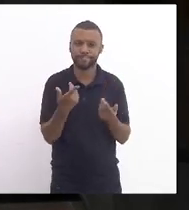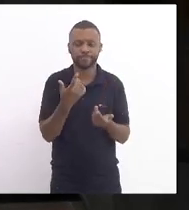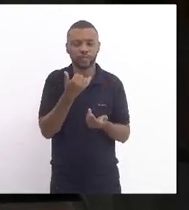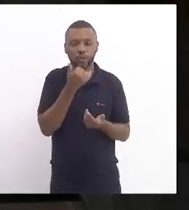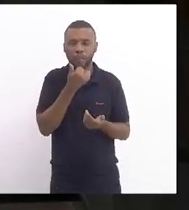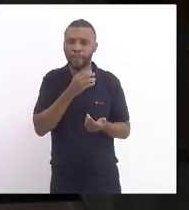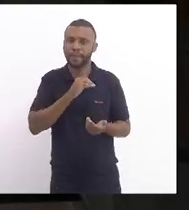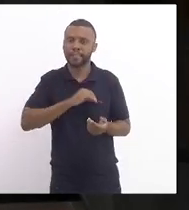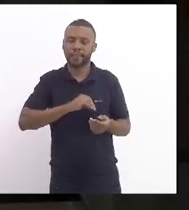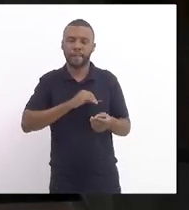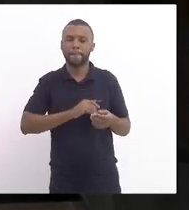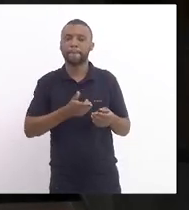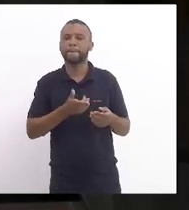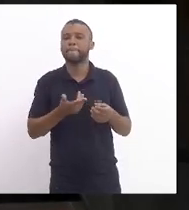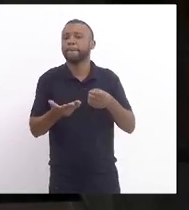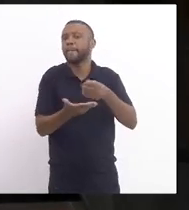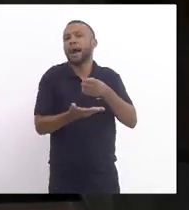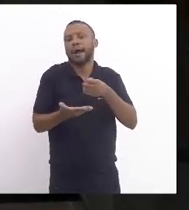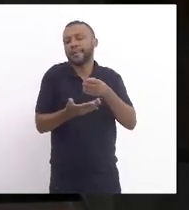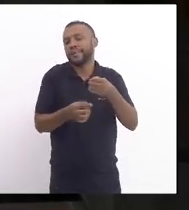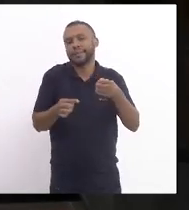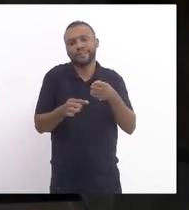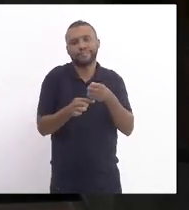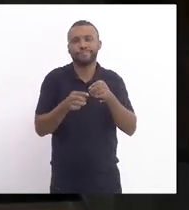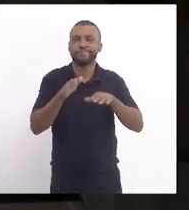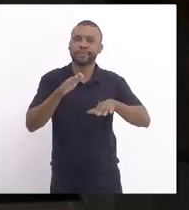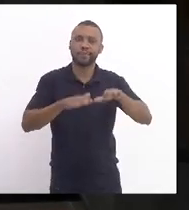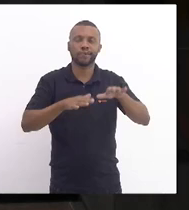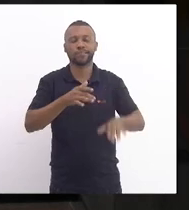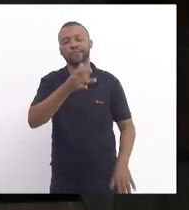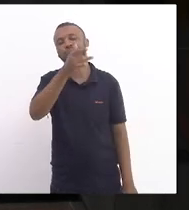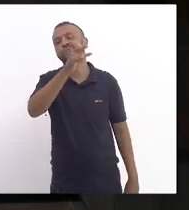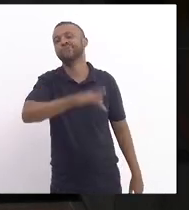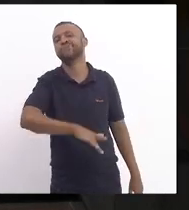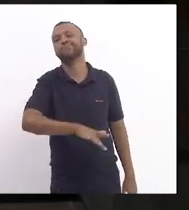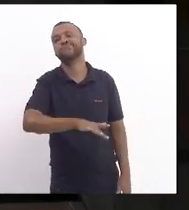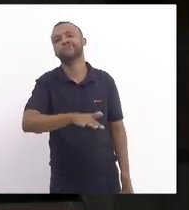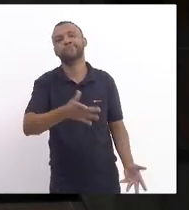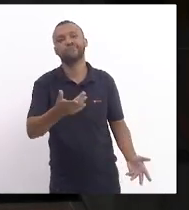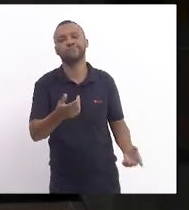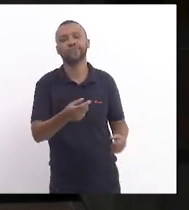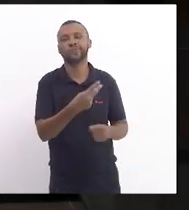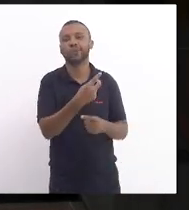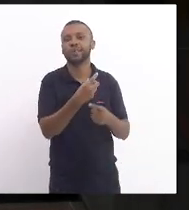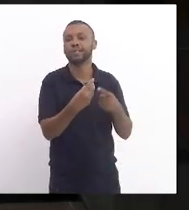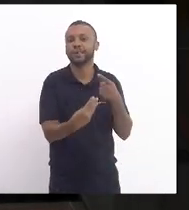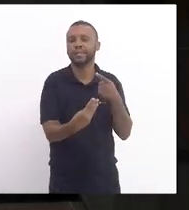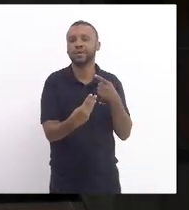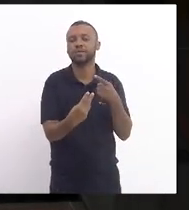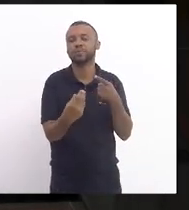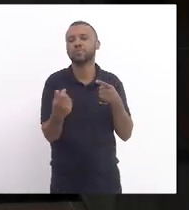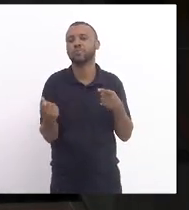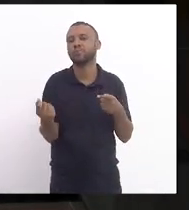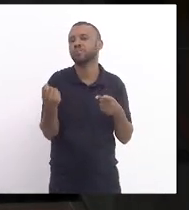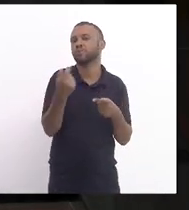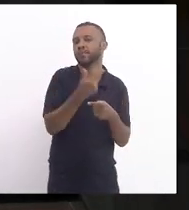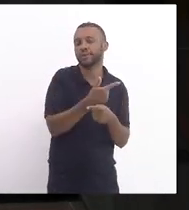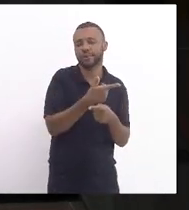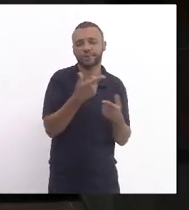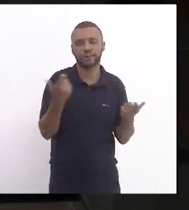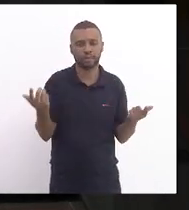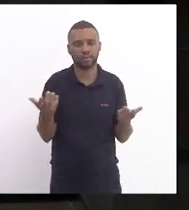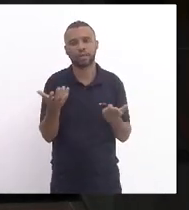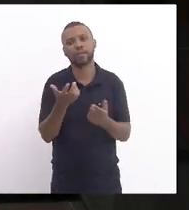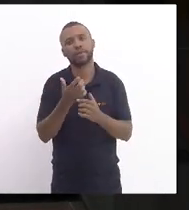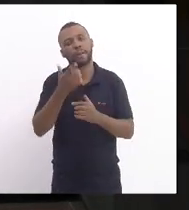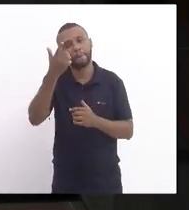regional e Talvez já seja dois terços do que era não queria mais uma